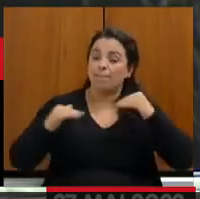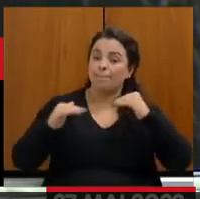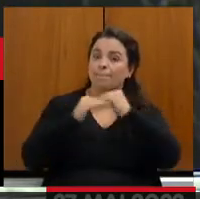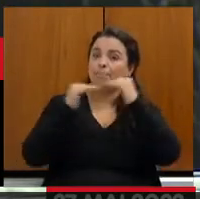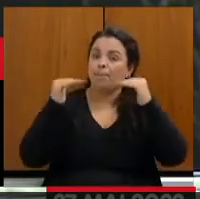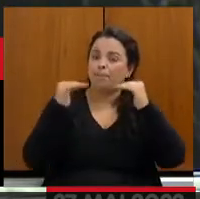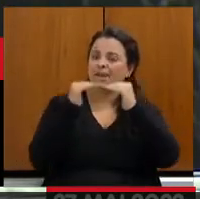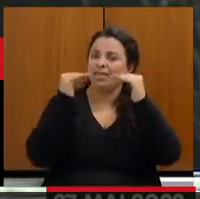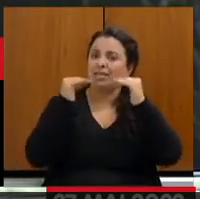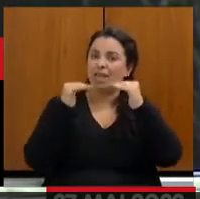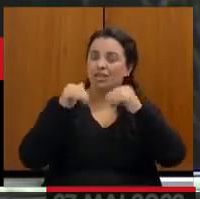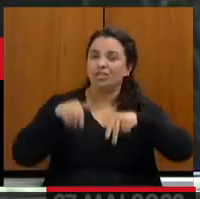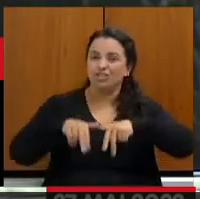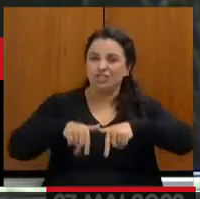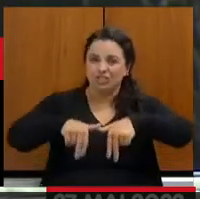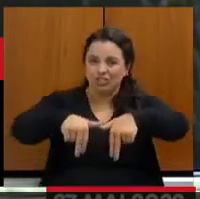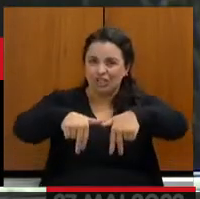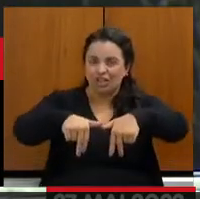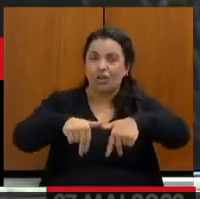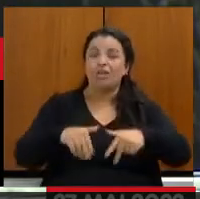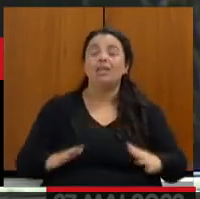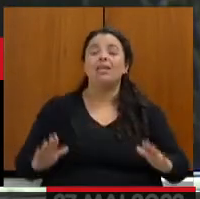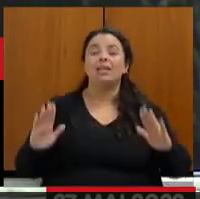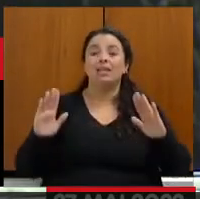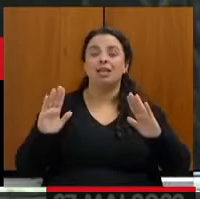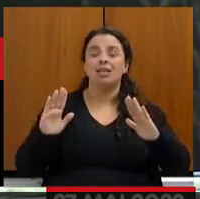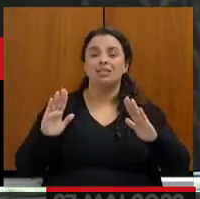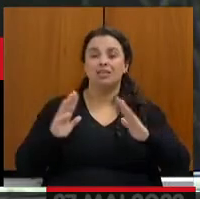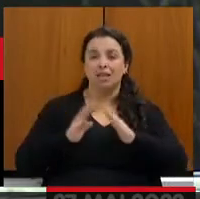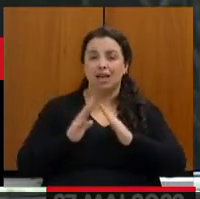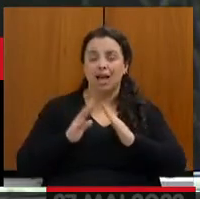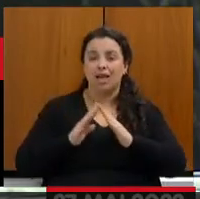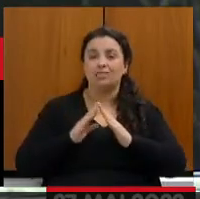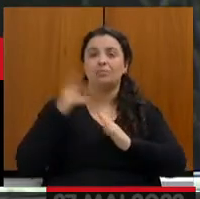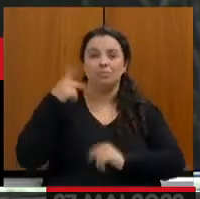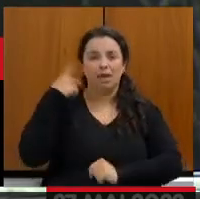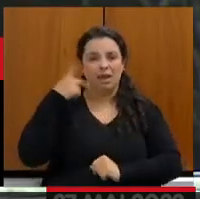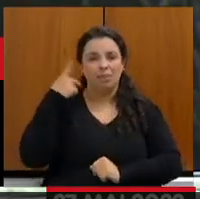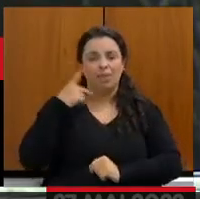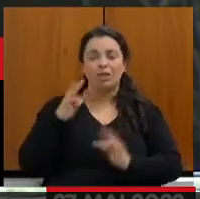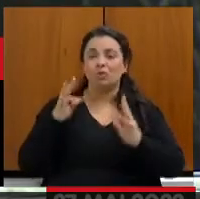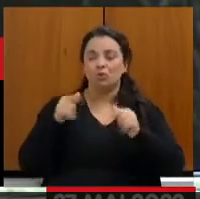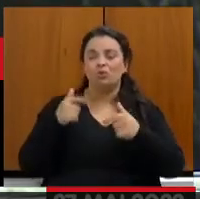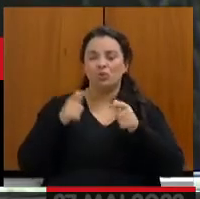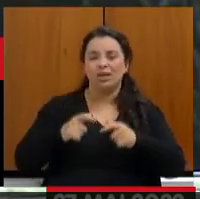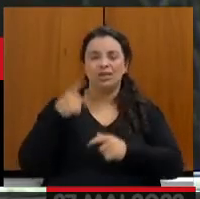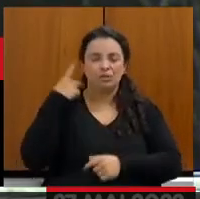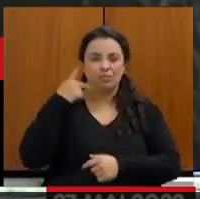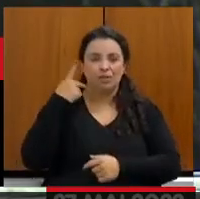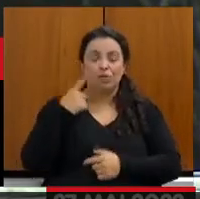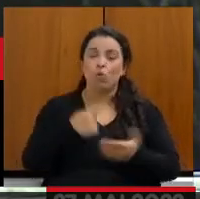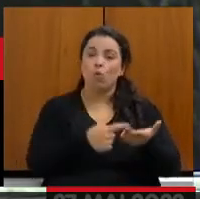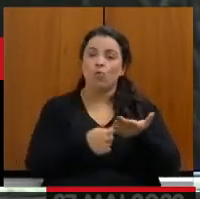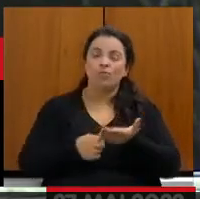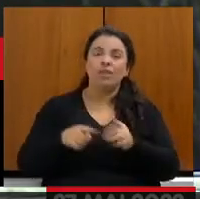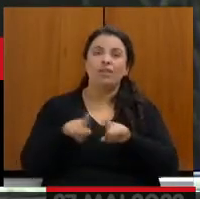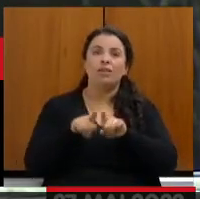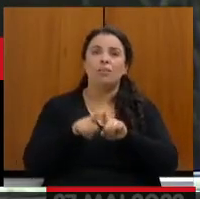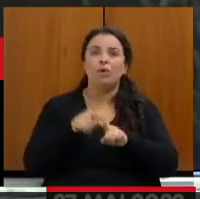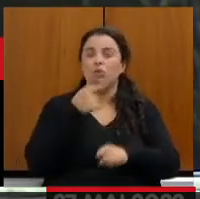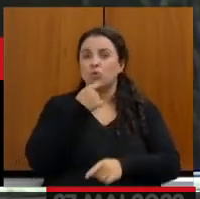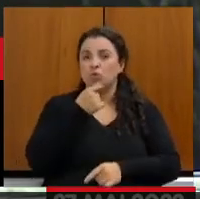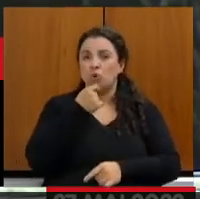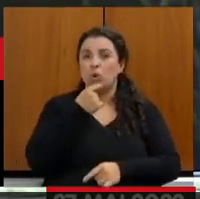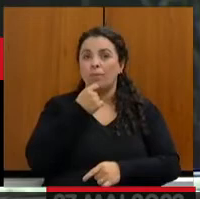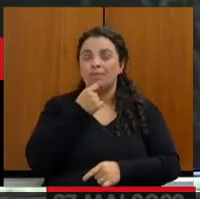gênero nas casas parlamentares do país colocando também os eleitores homens Democratas Que assumam tal